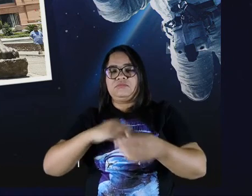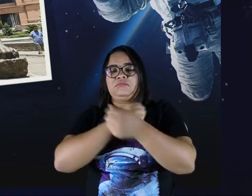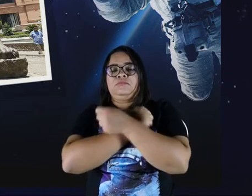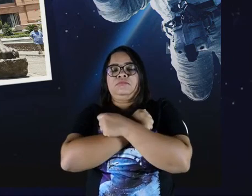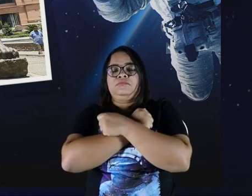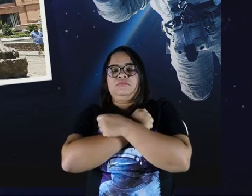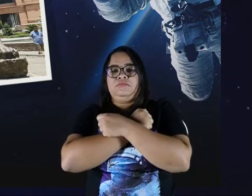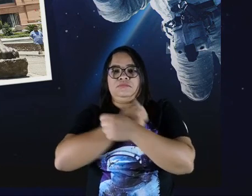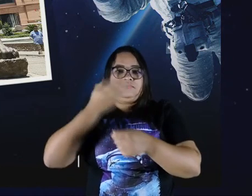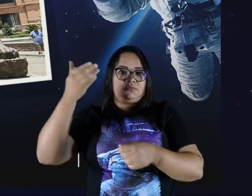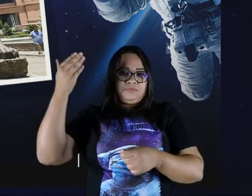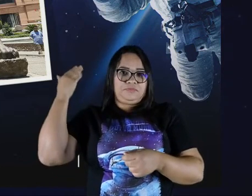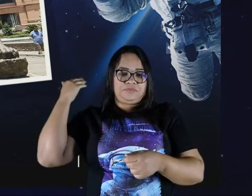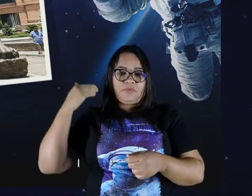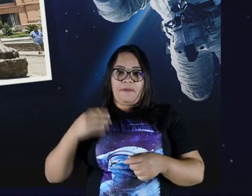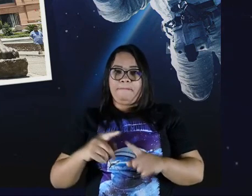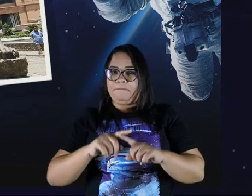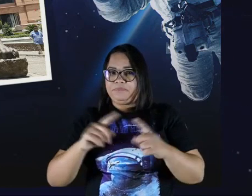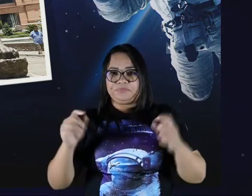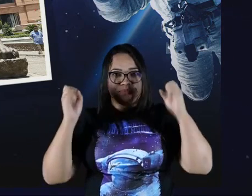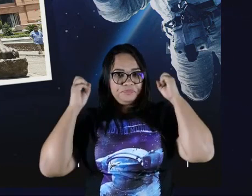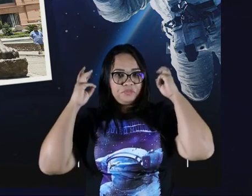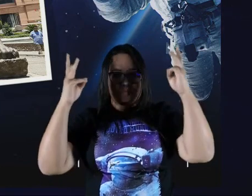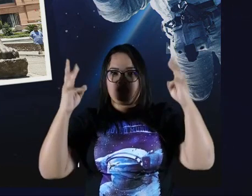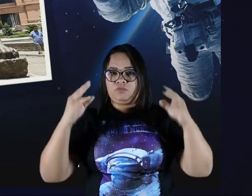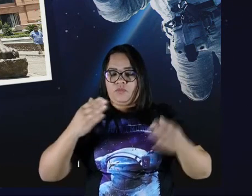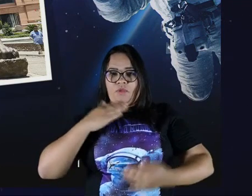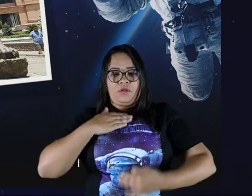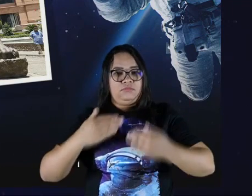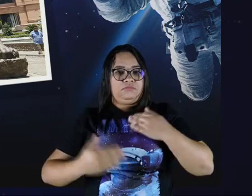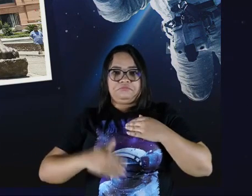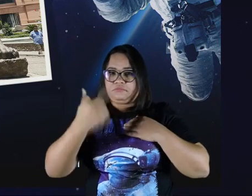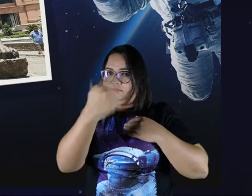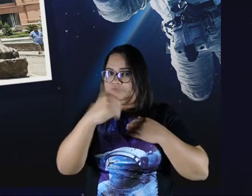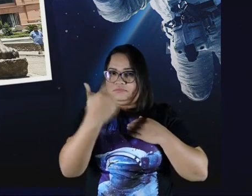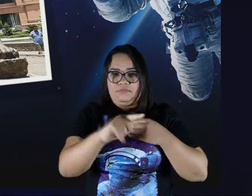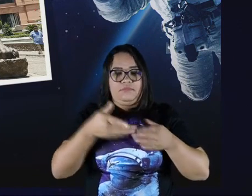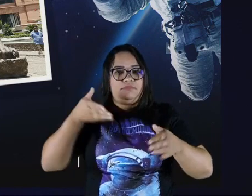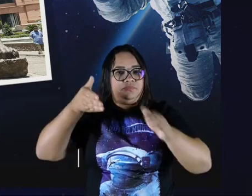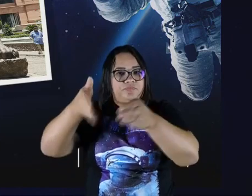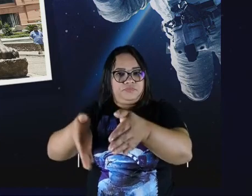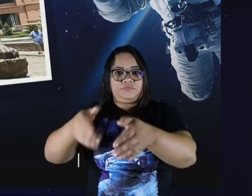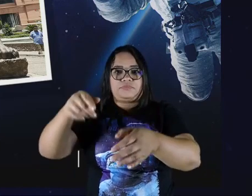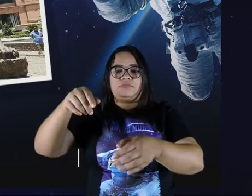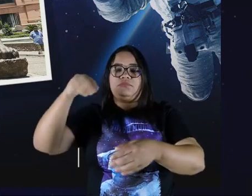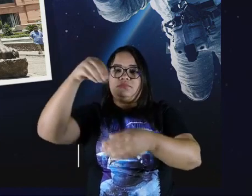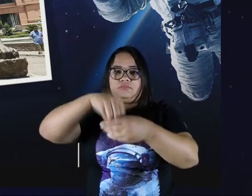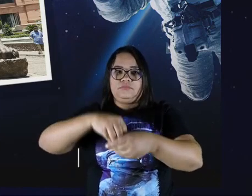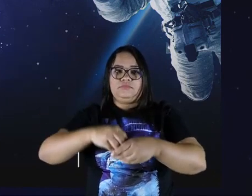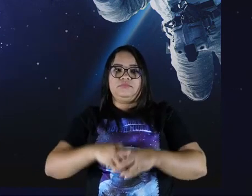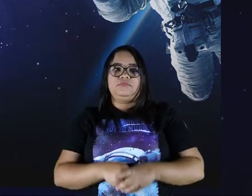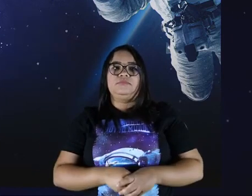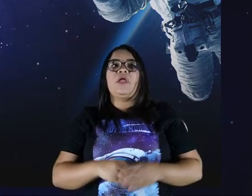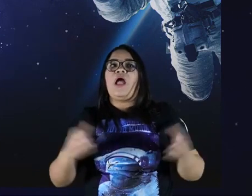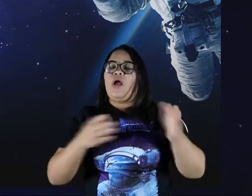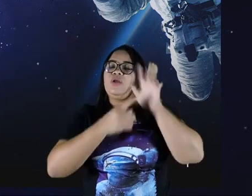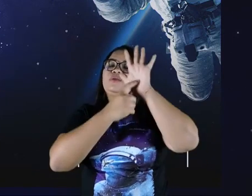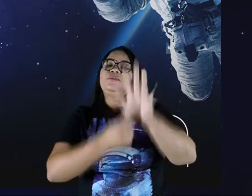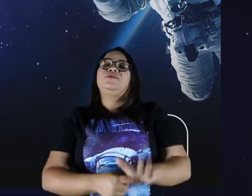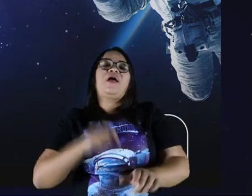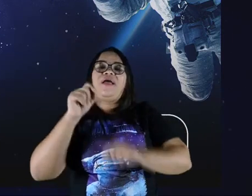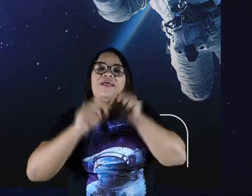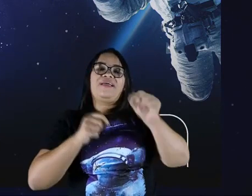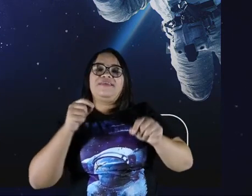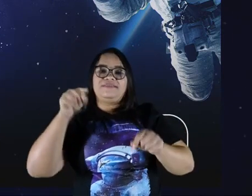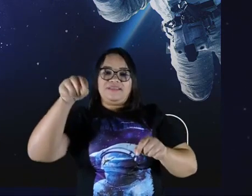Que privilégio, mas Moisés não está no Museu de Cairo. Quem está no Museu de Cairo? Agora próximo